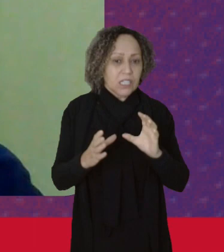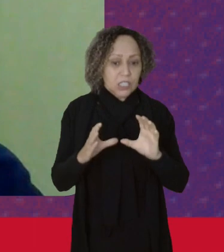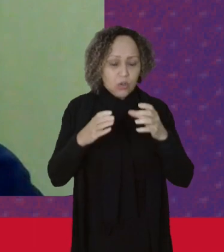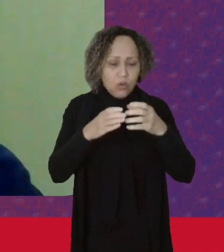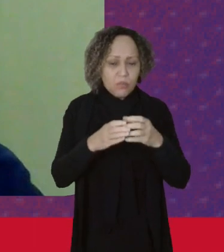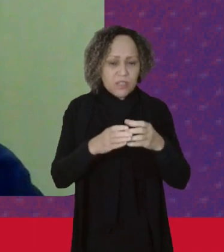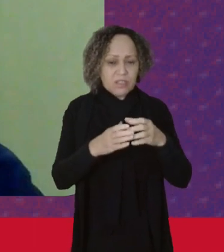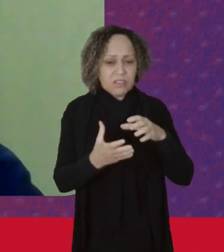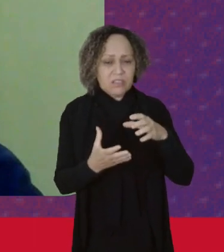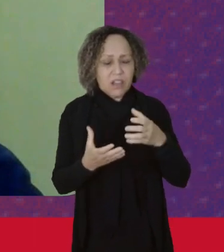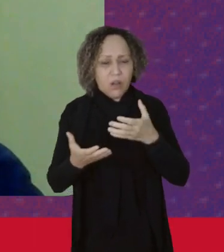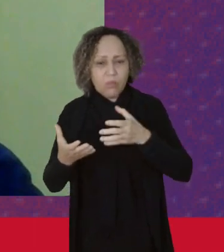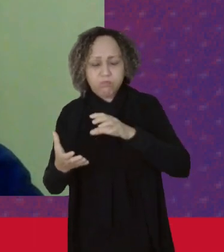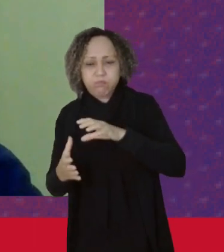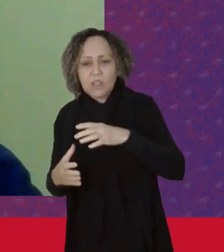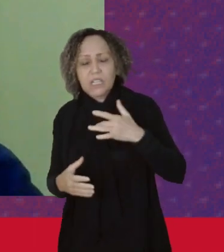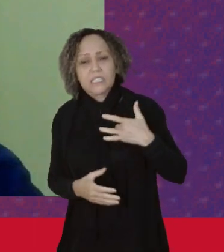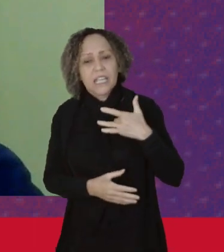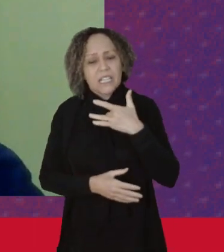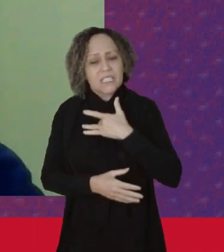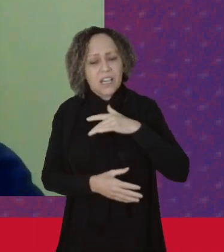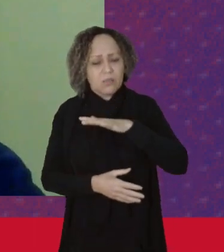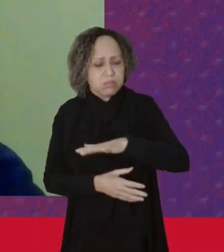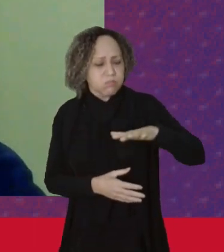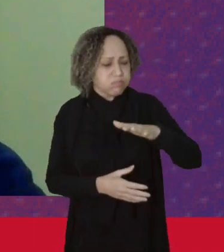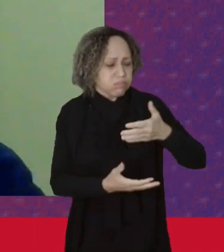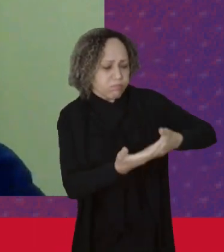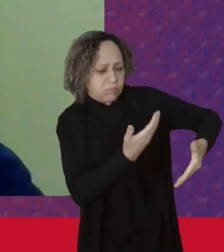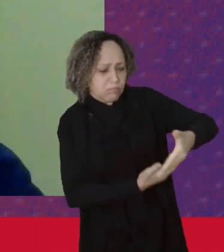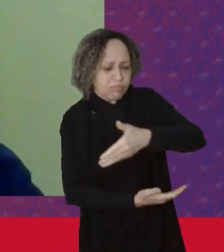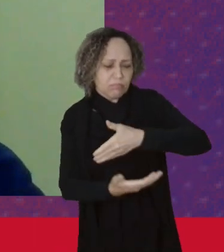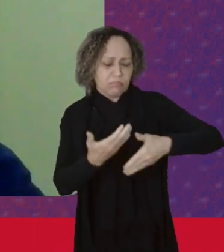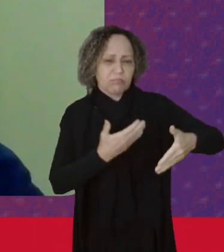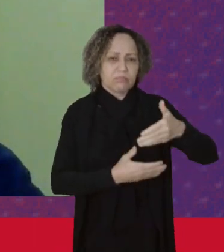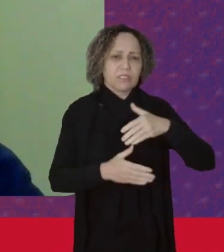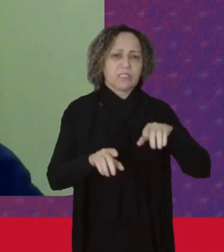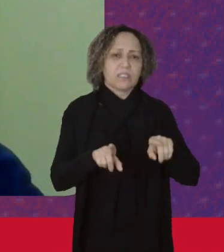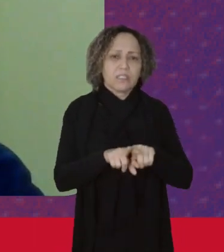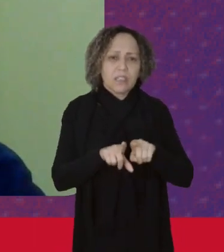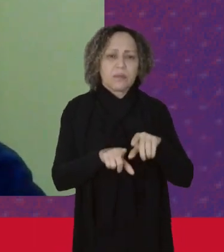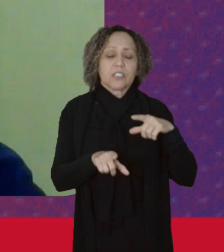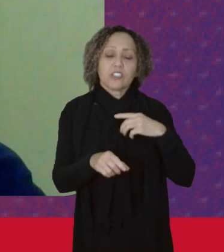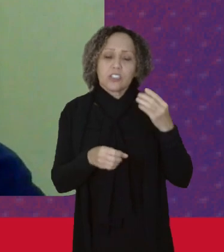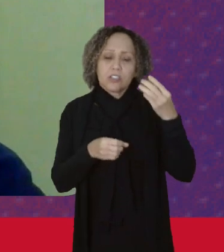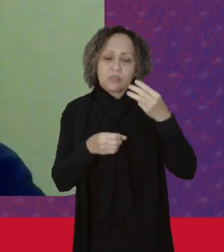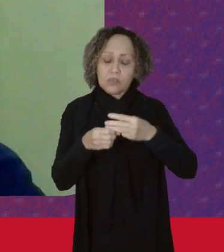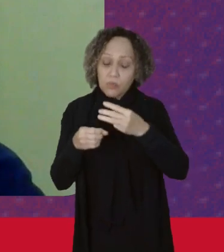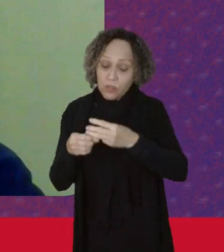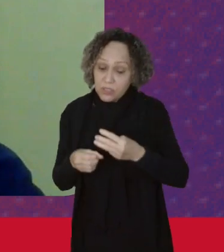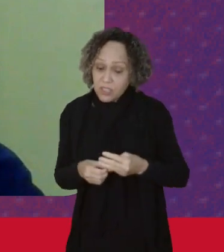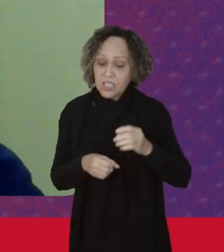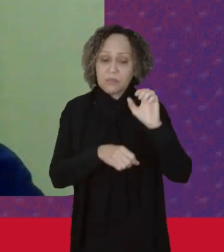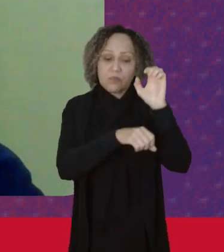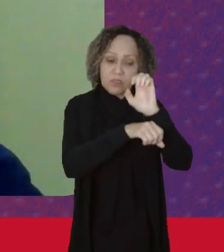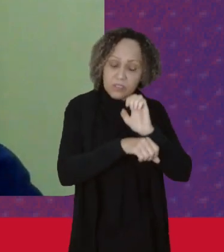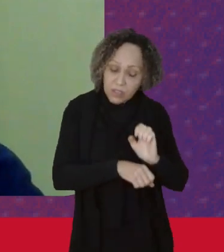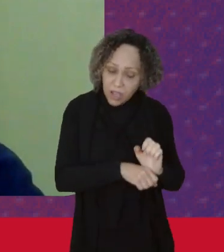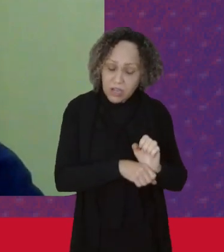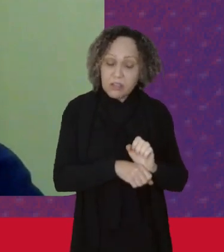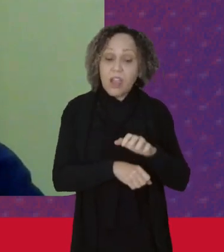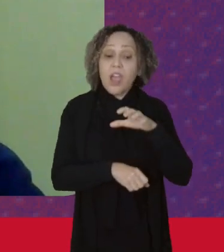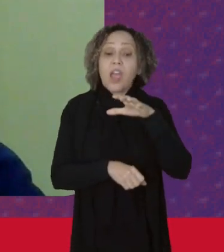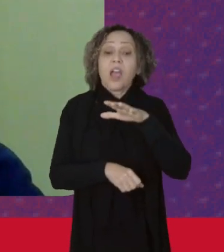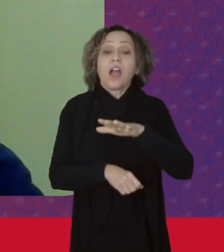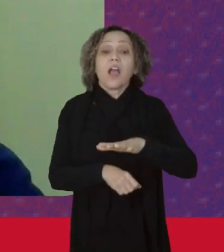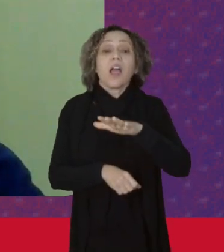da Mulher, que também existe nos estados, que também existe em muitos municípios, e que é um espaço onde eu